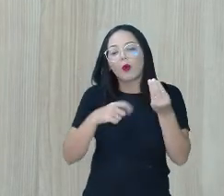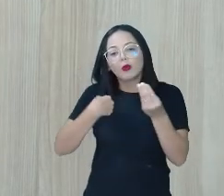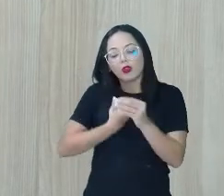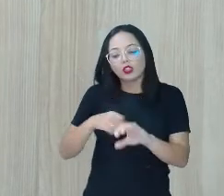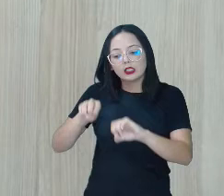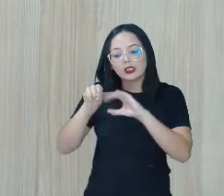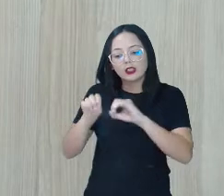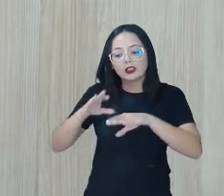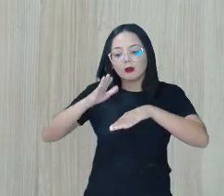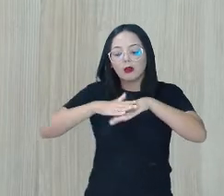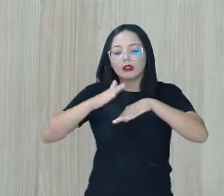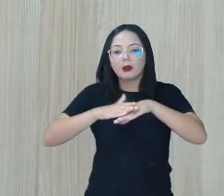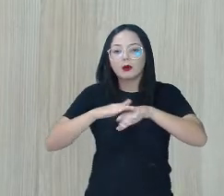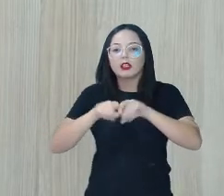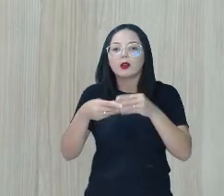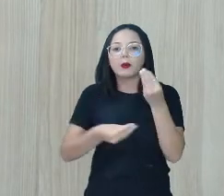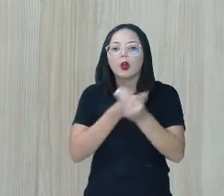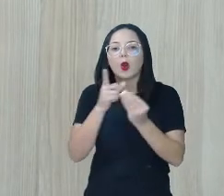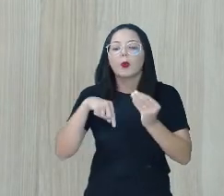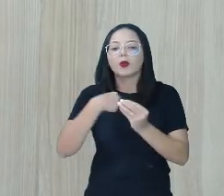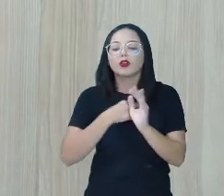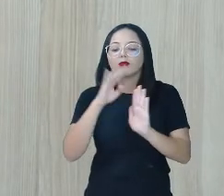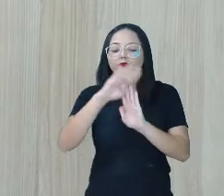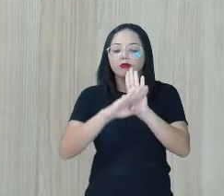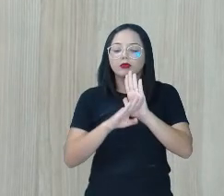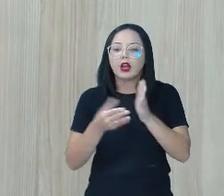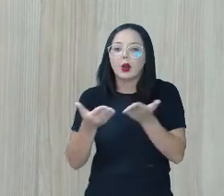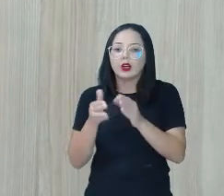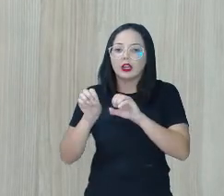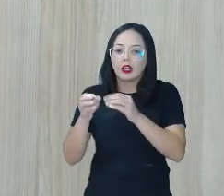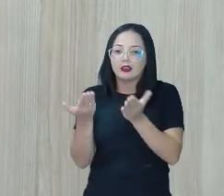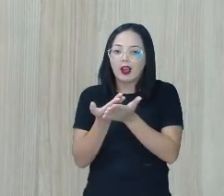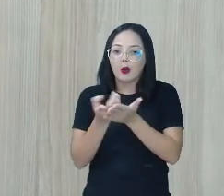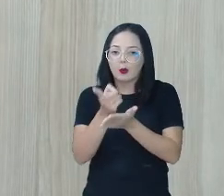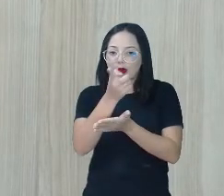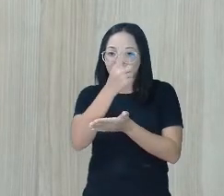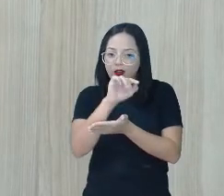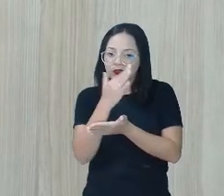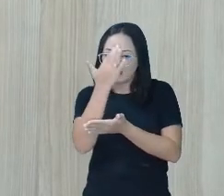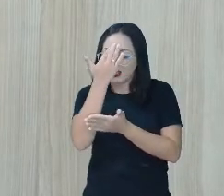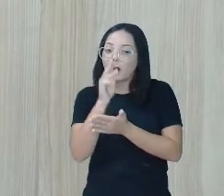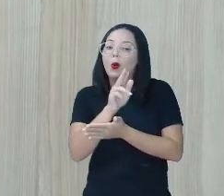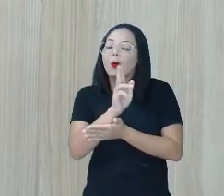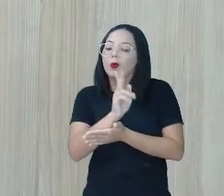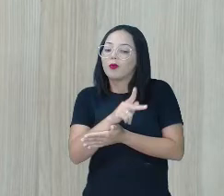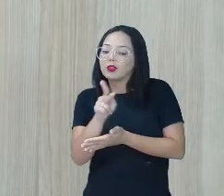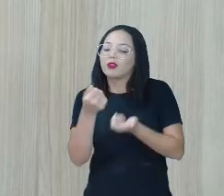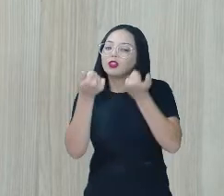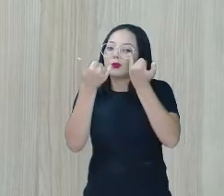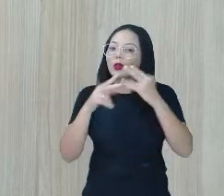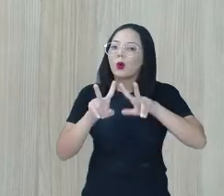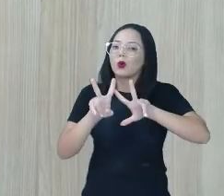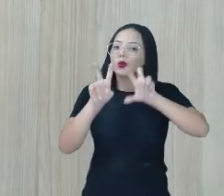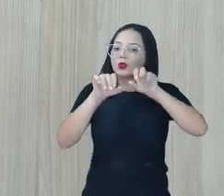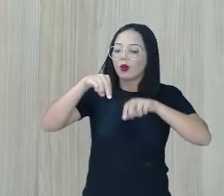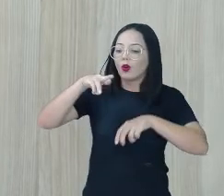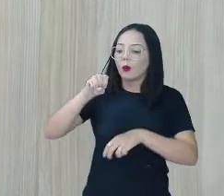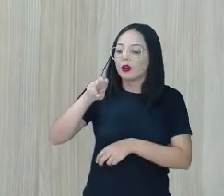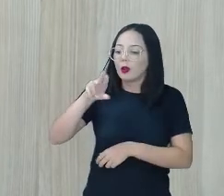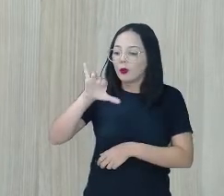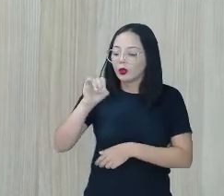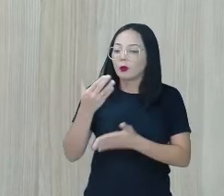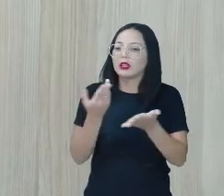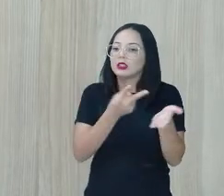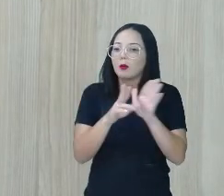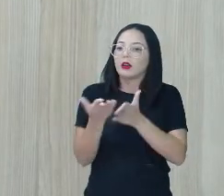ensinando matemática e da maneira como a gente se planeja aqui para dar essa aula. Então, veja que o professor falou sobre monômio. Na semana passada,